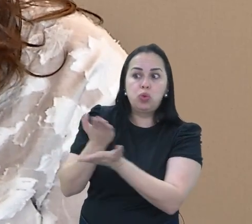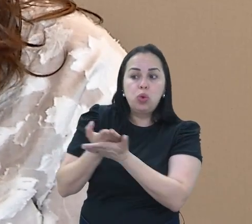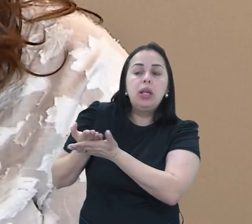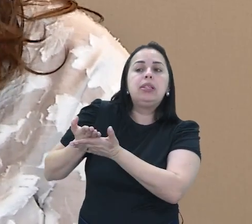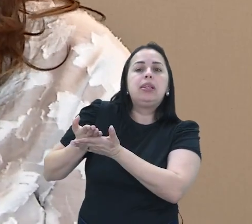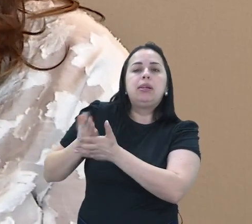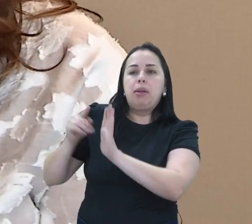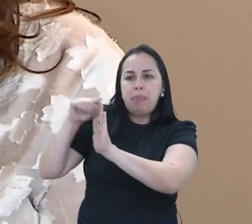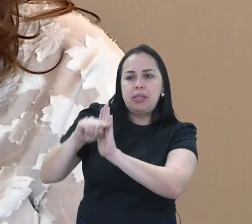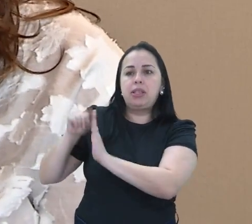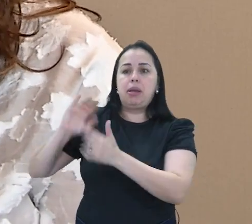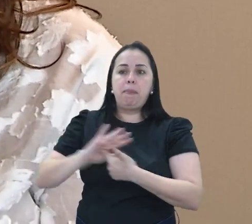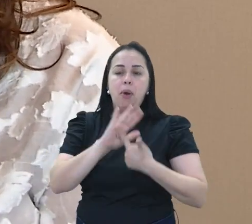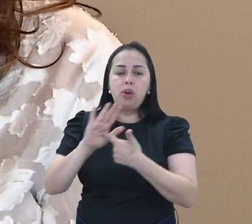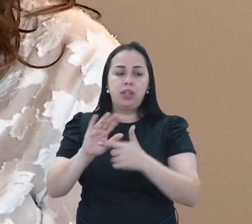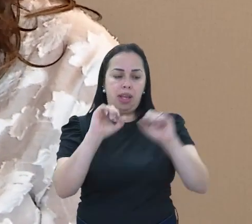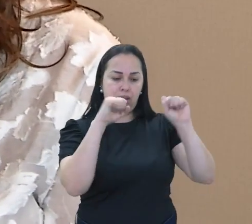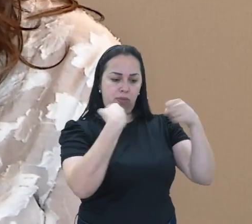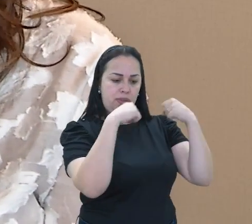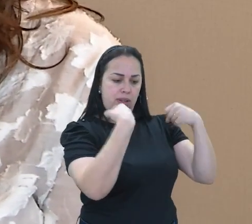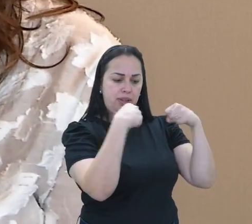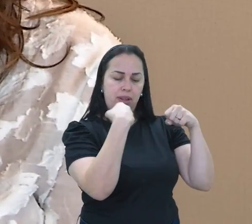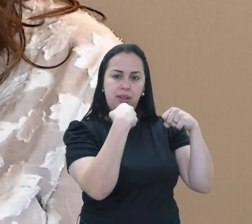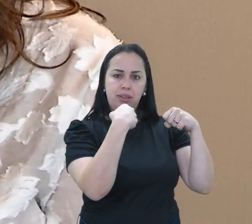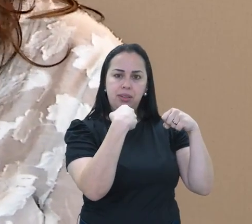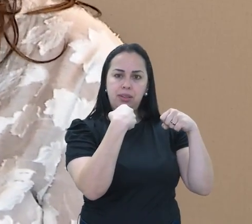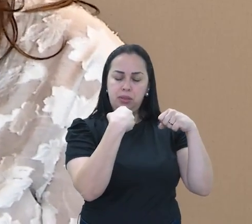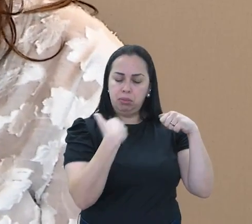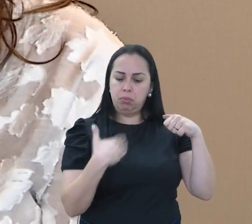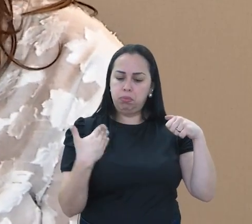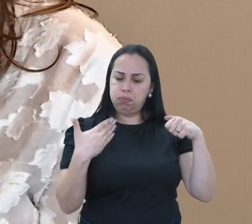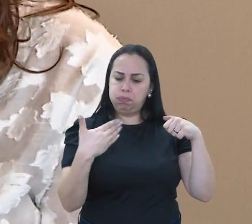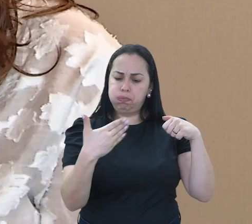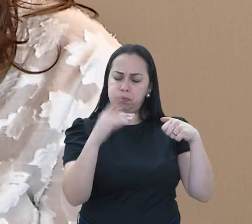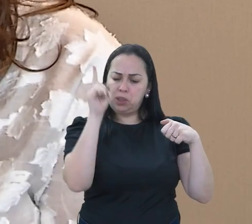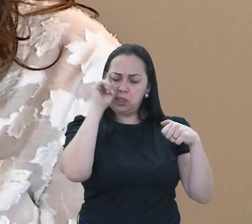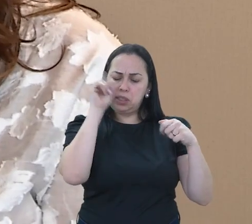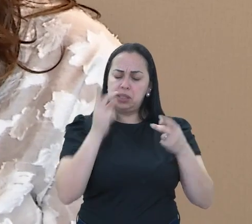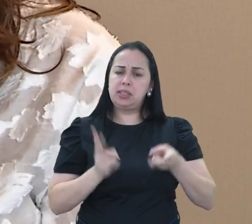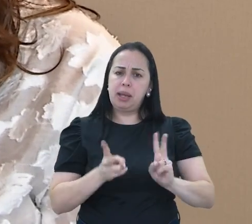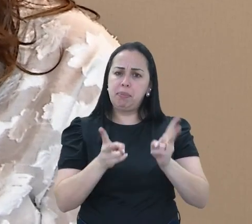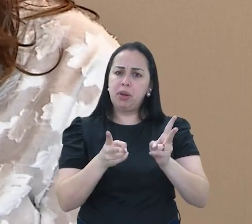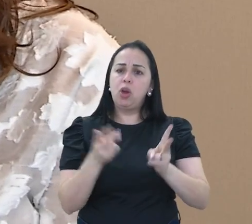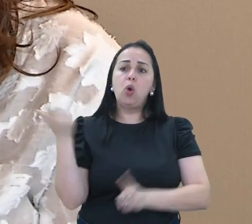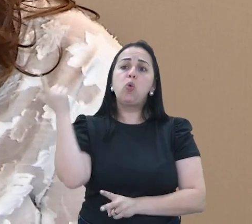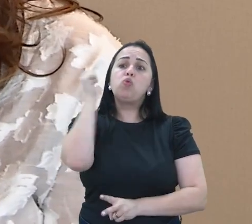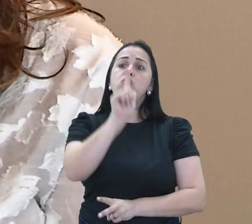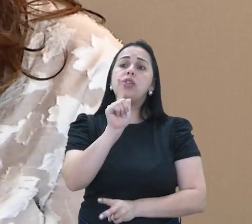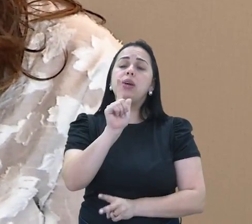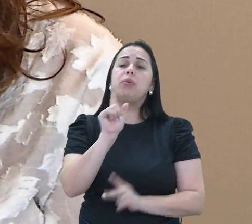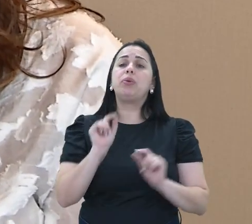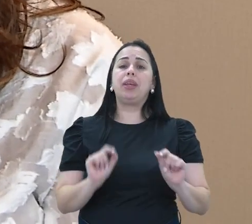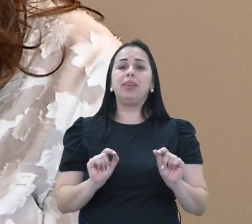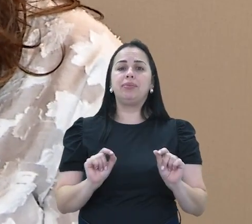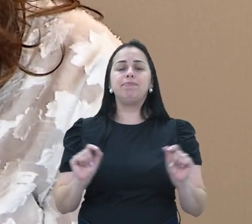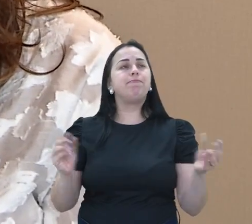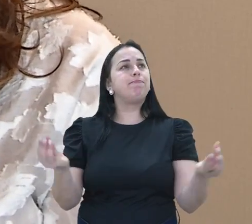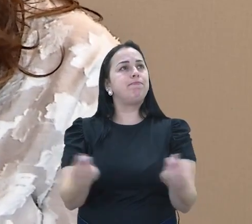alguns estudos mostram que através da atividade física a longo prazo, de forma regular, a gente consegue